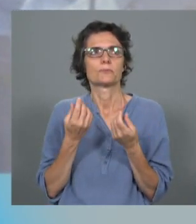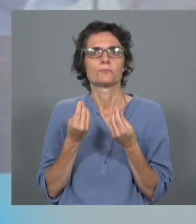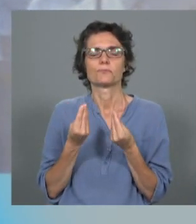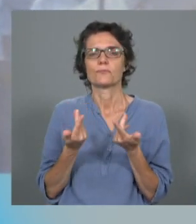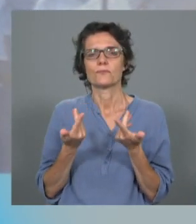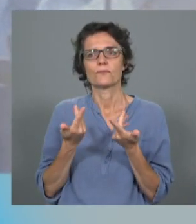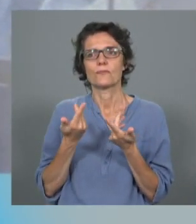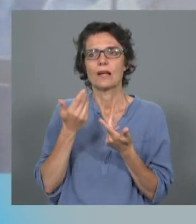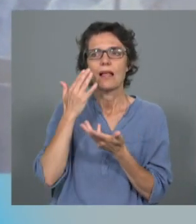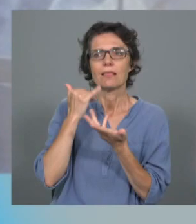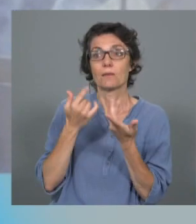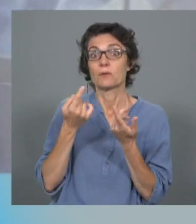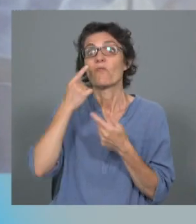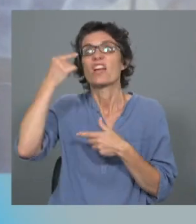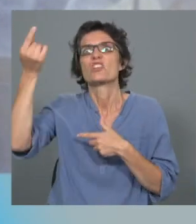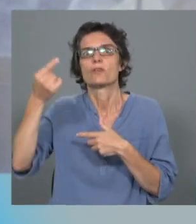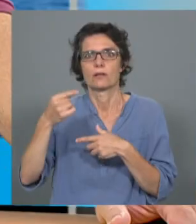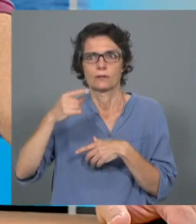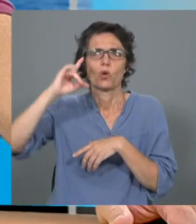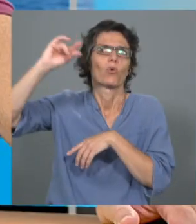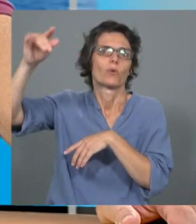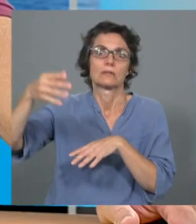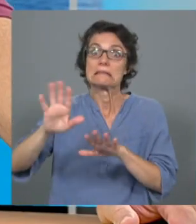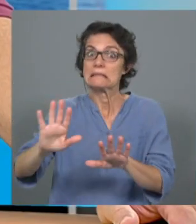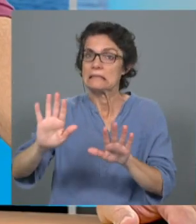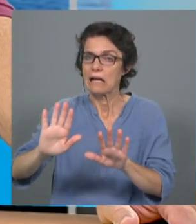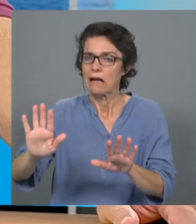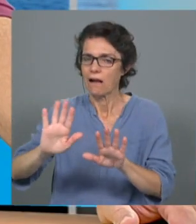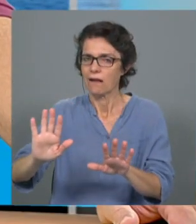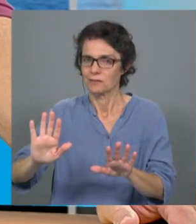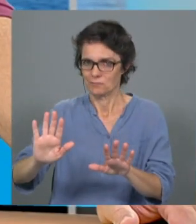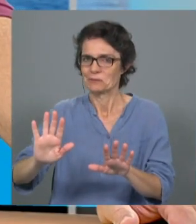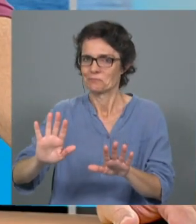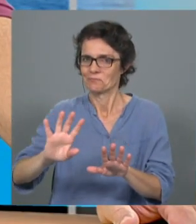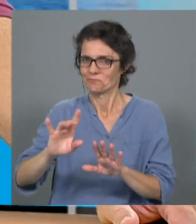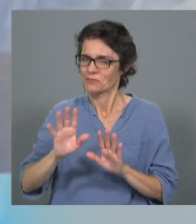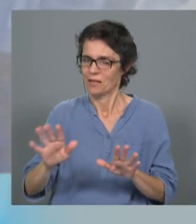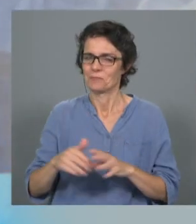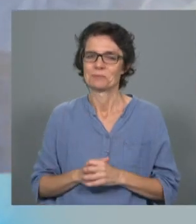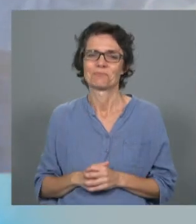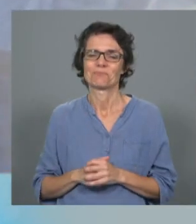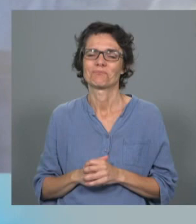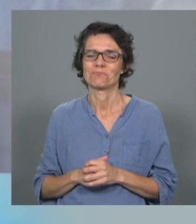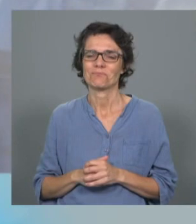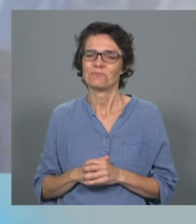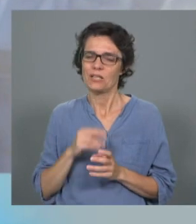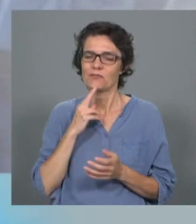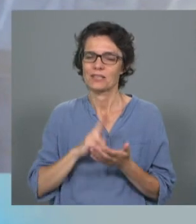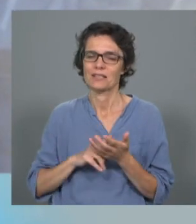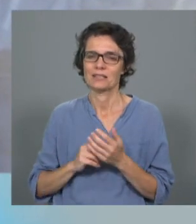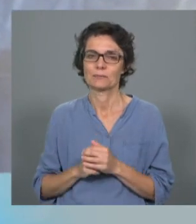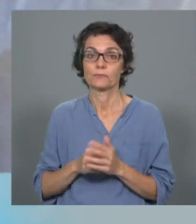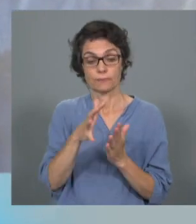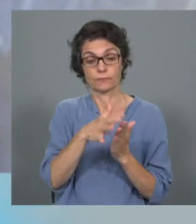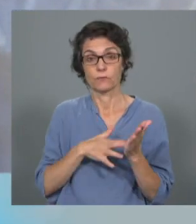calhar vai ser preciso ter paciência este ano. Muita. Vai ser preciso ter paciência. Pois é. Acredito também que, a partir dos textos da Bíblia que se escutam